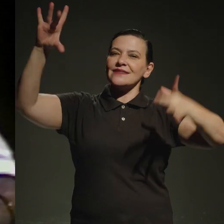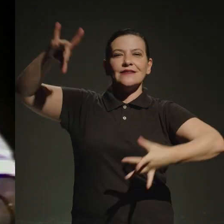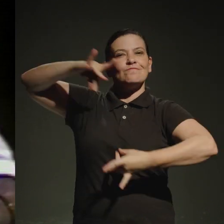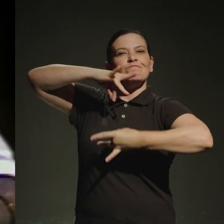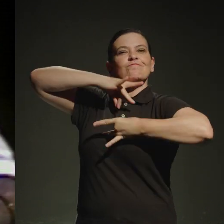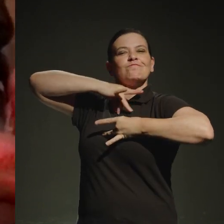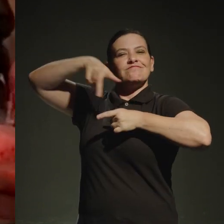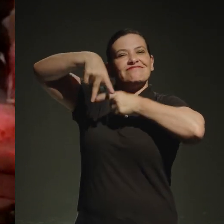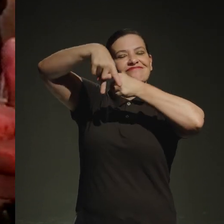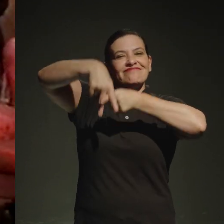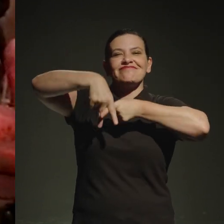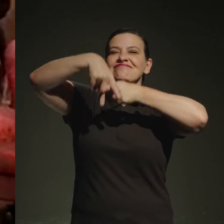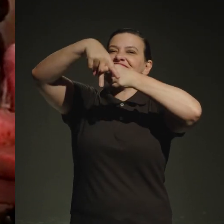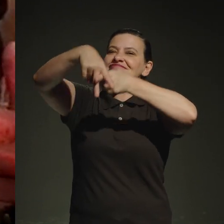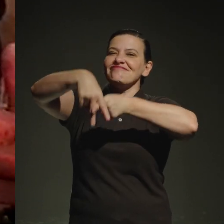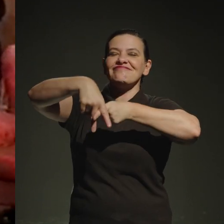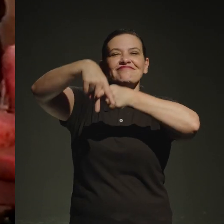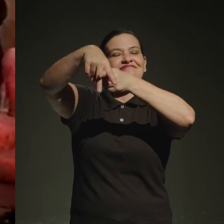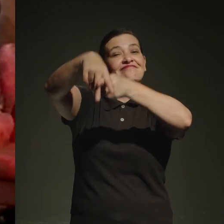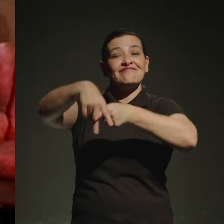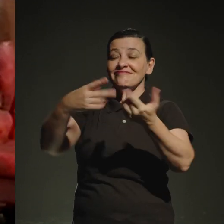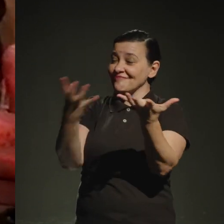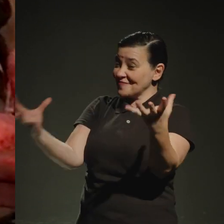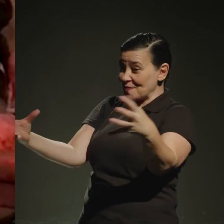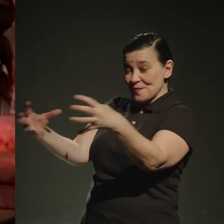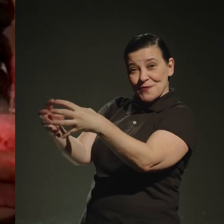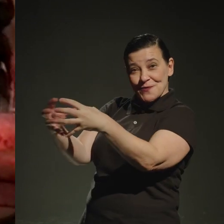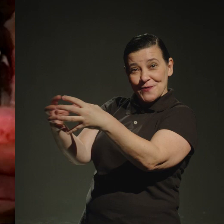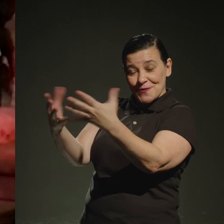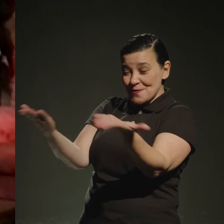lida. Ai, ai, ai. Ai, ai.